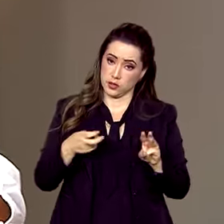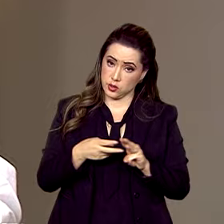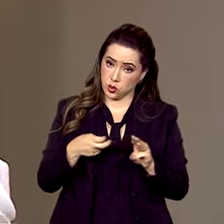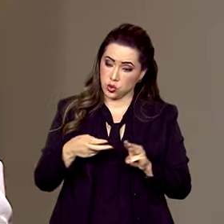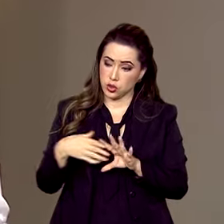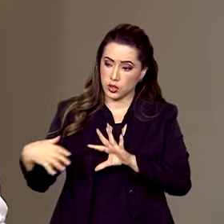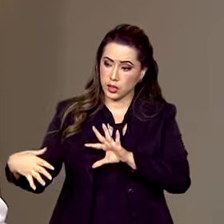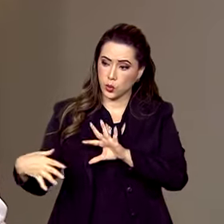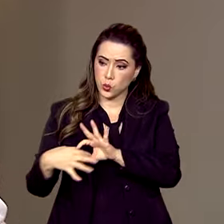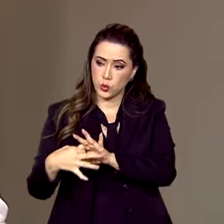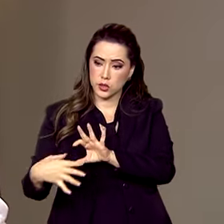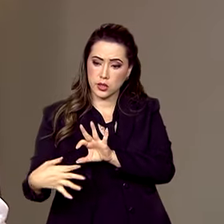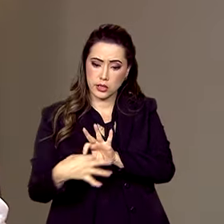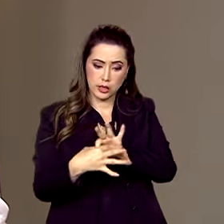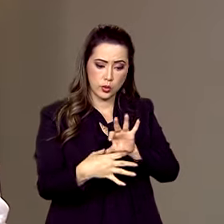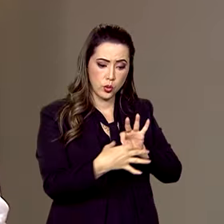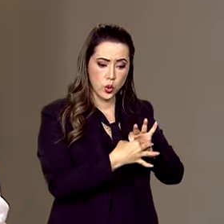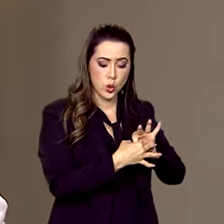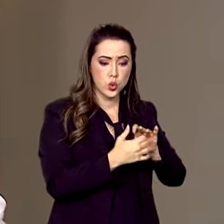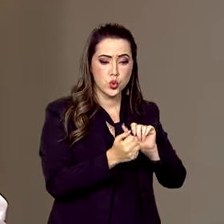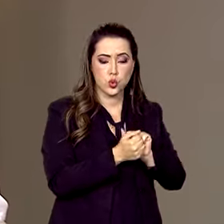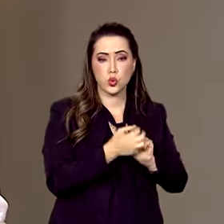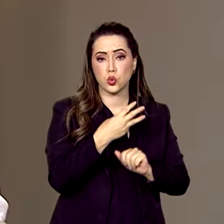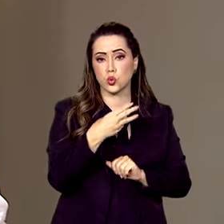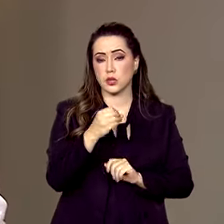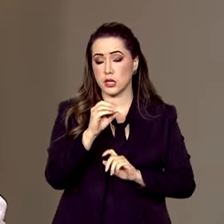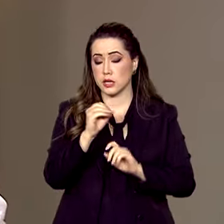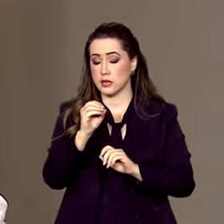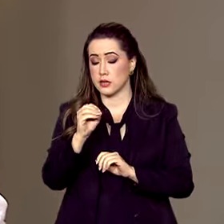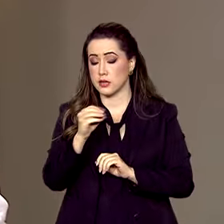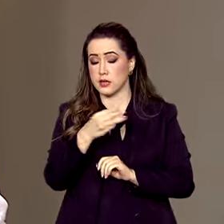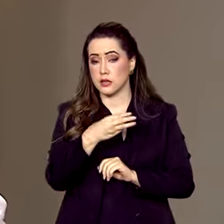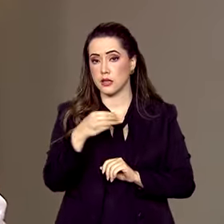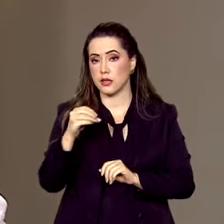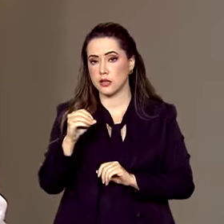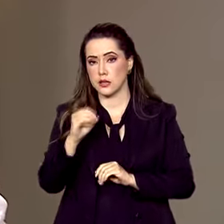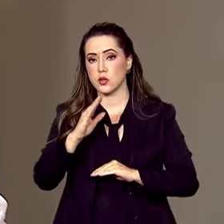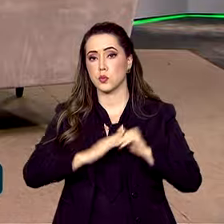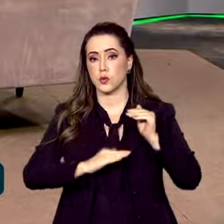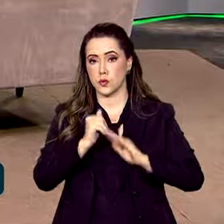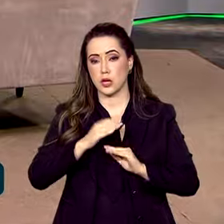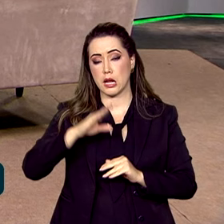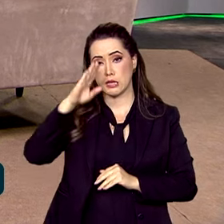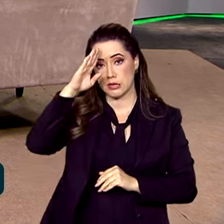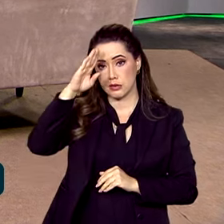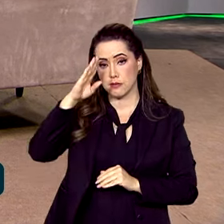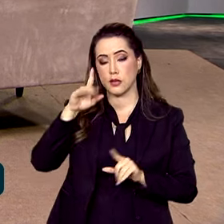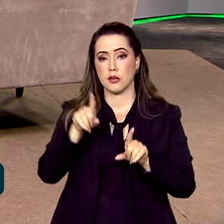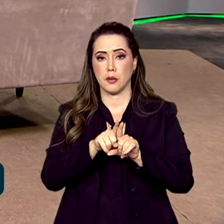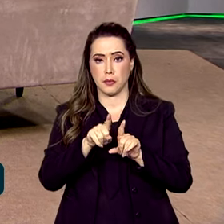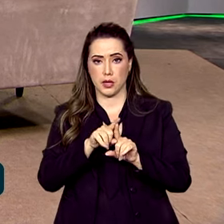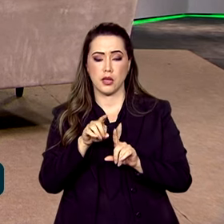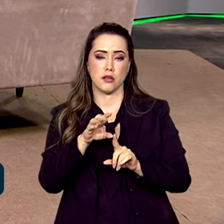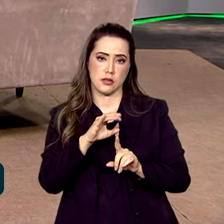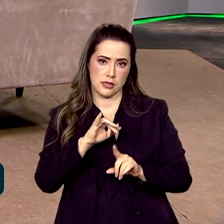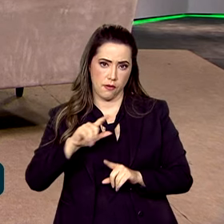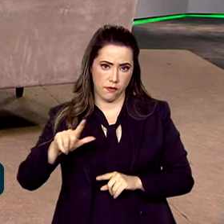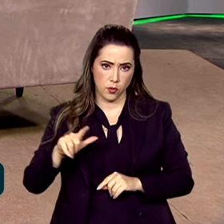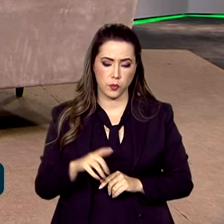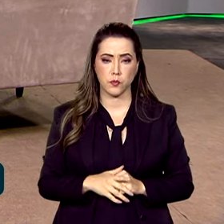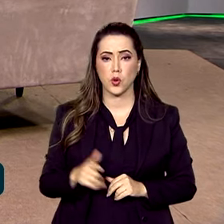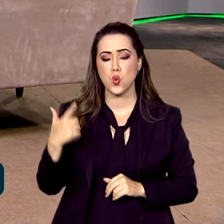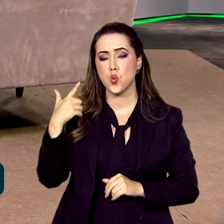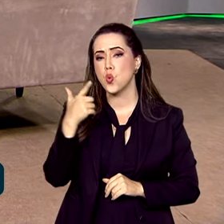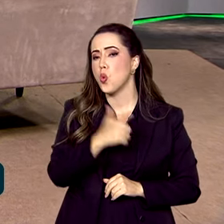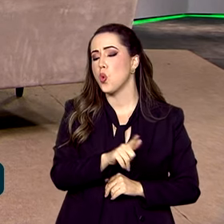abraça mais de 300 servidores nesse processo, entre civis e militares. E outros ministérios também estão